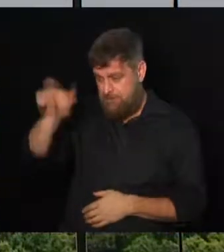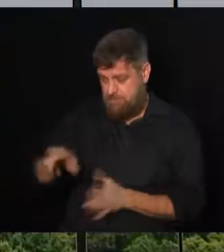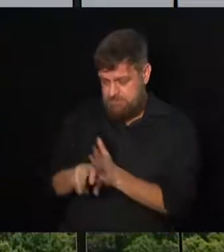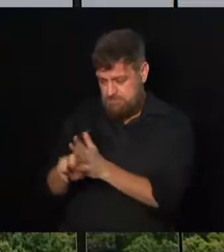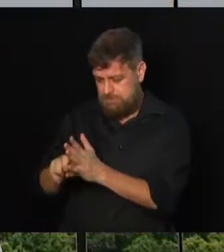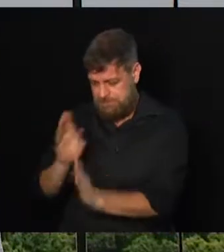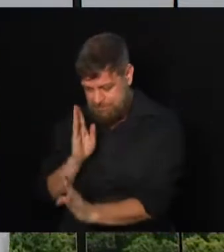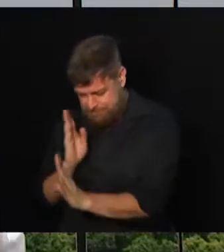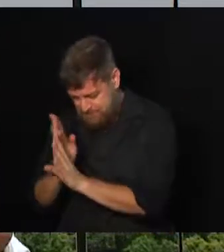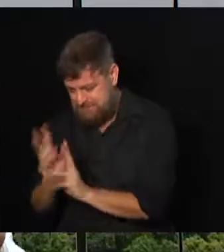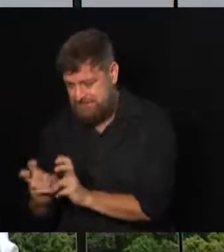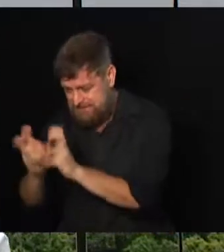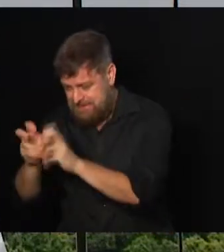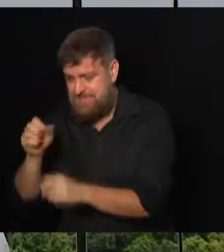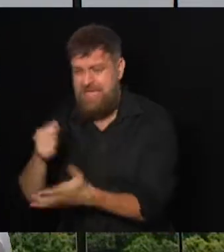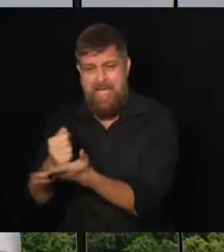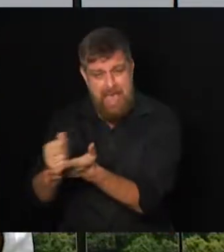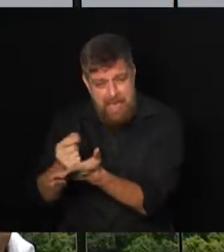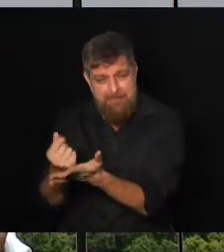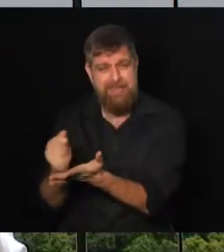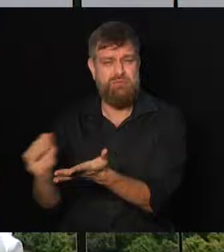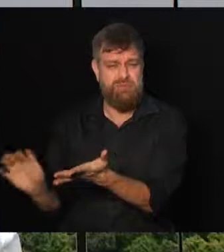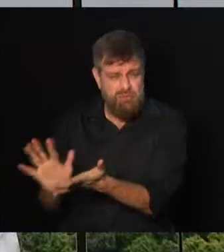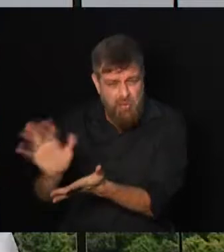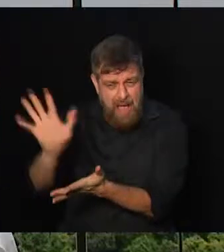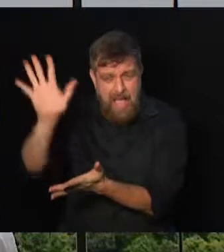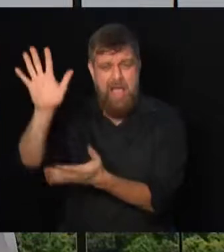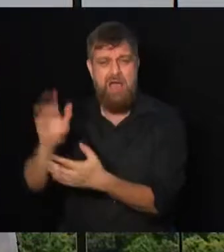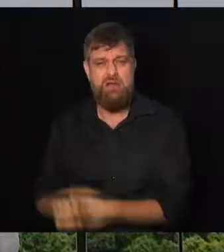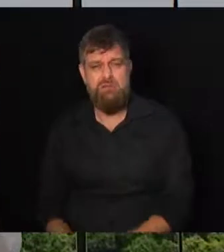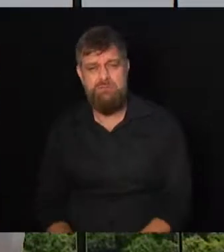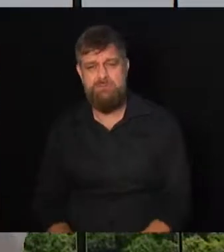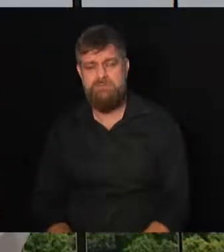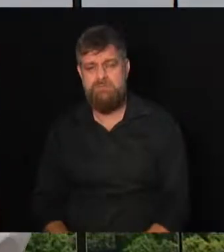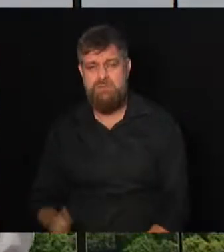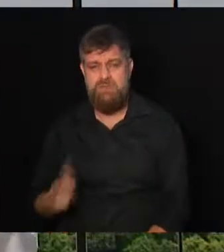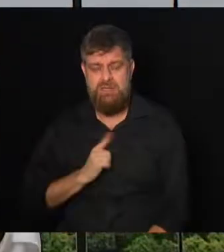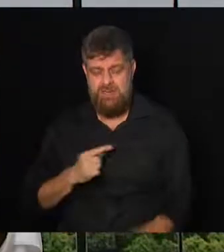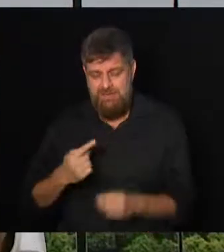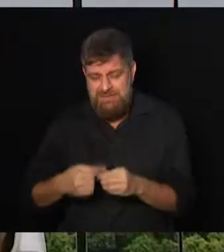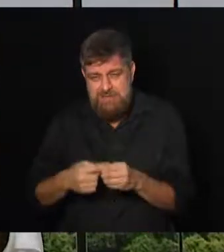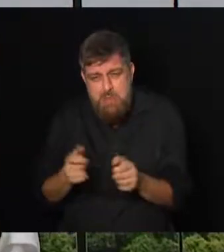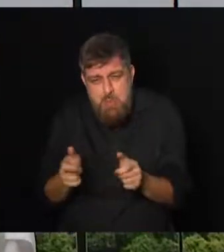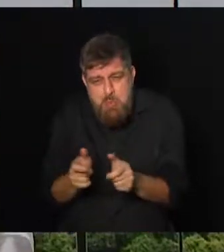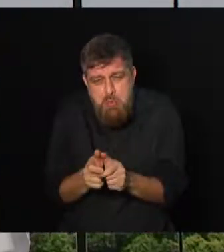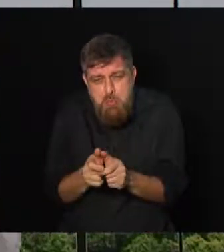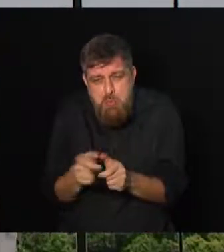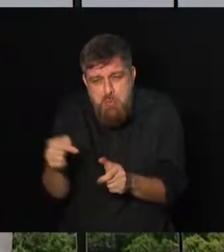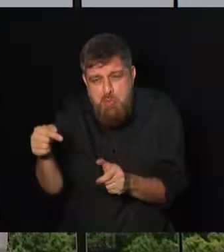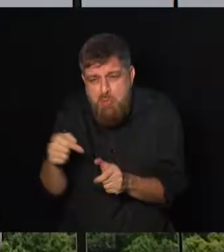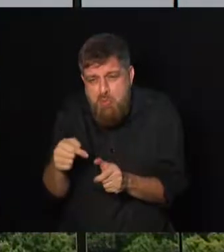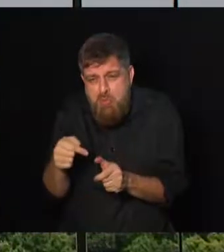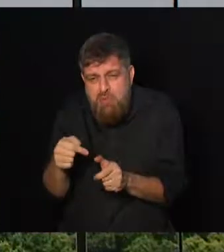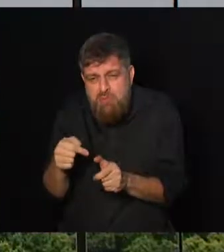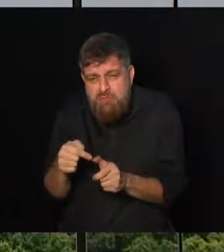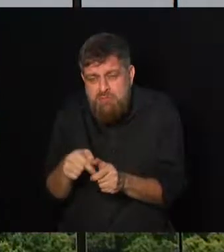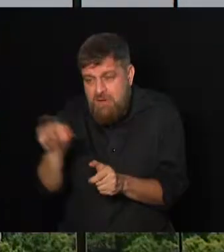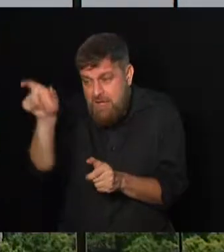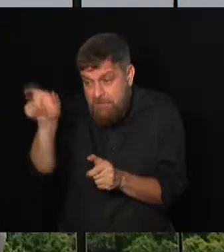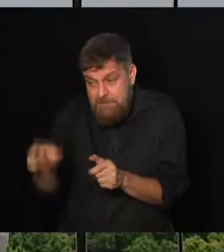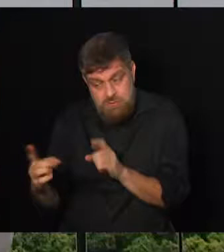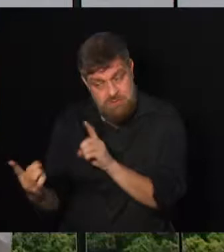câncer, que é um tratamento de alto custo, é um tratamento caro, e você pega num município pequeno isso, o paciente tem